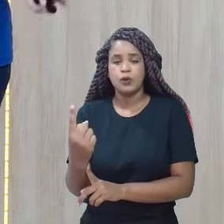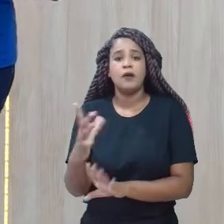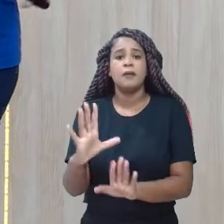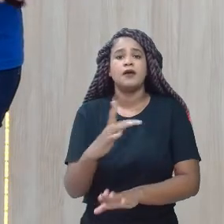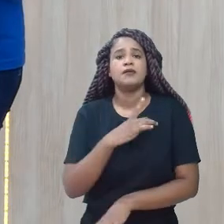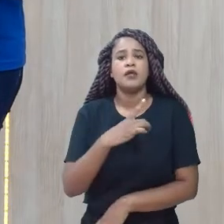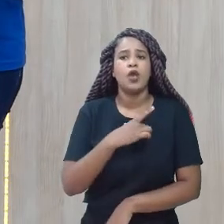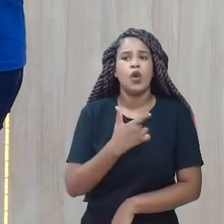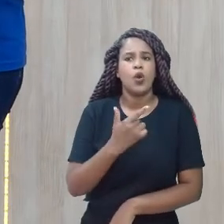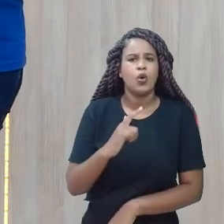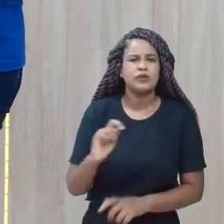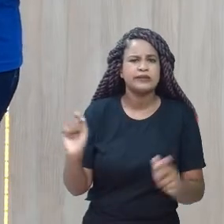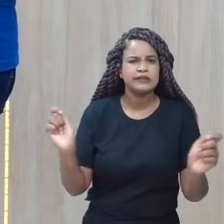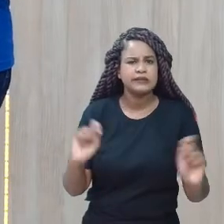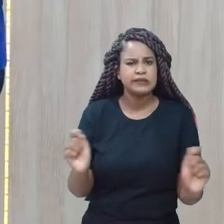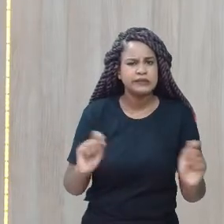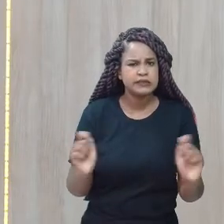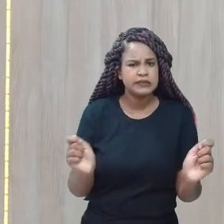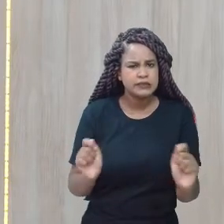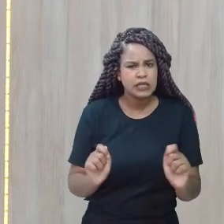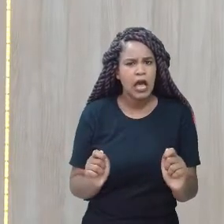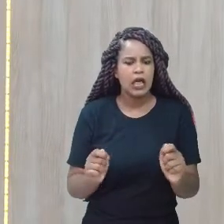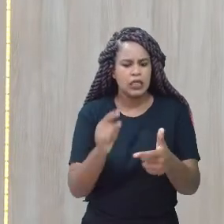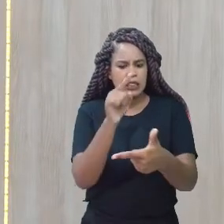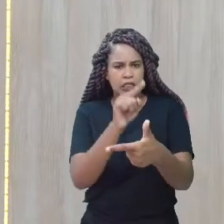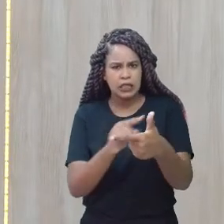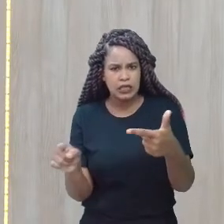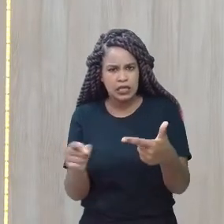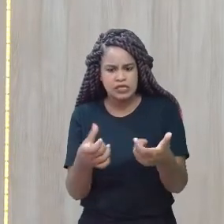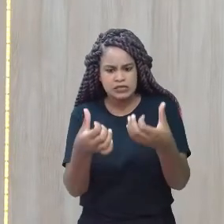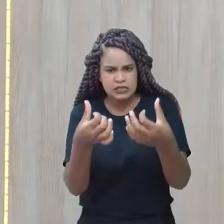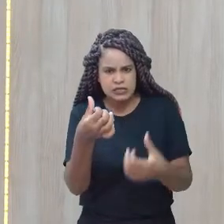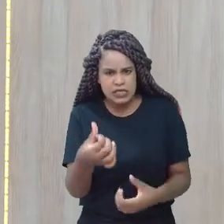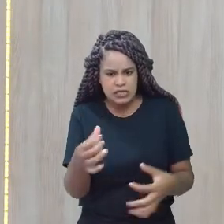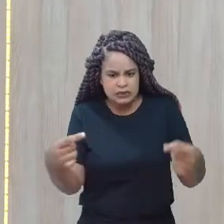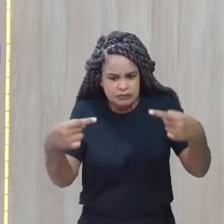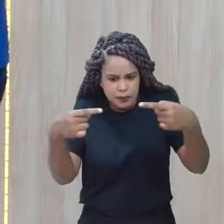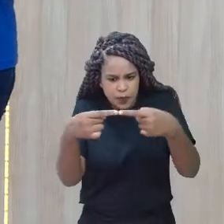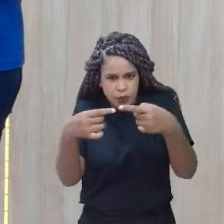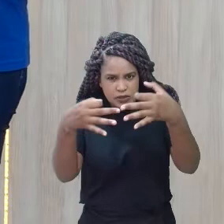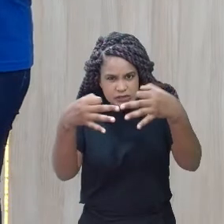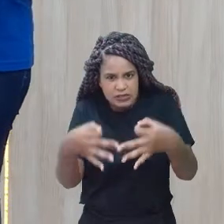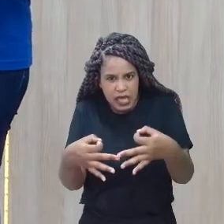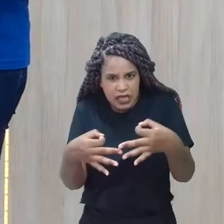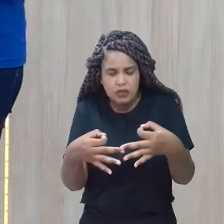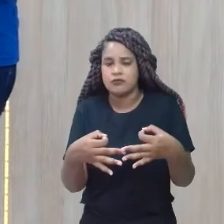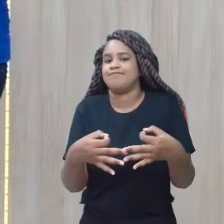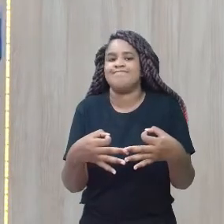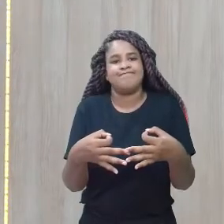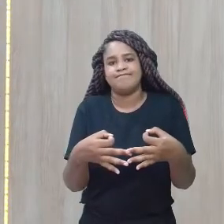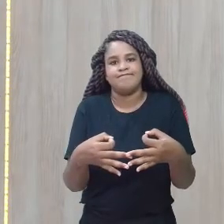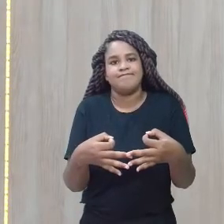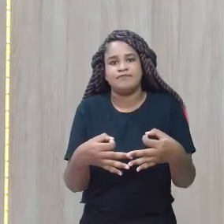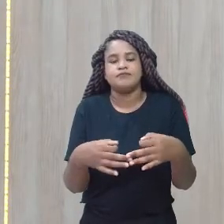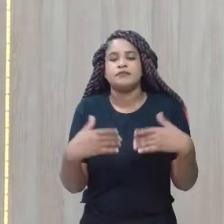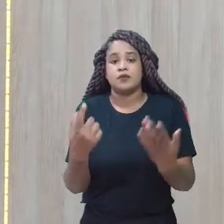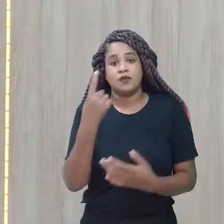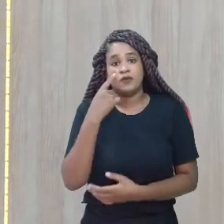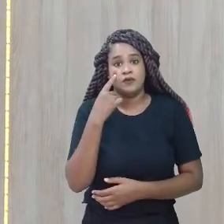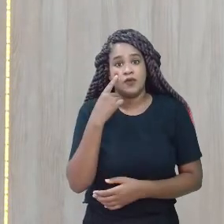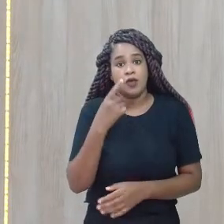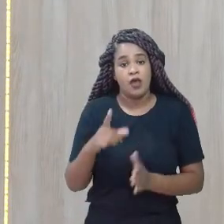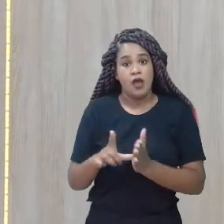nenhum outro que divida o 6 de maneira exata, né? De maneira certinha. Então, aí a gente já começa a perceber que, diferente lá